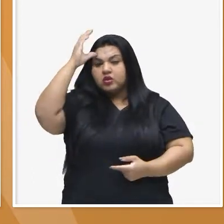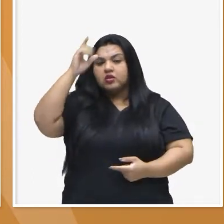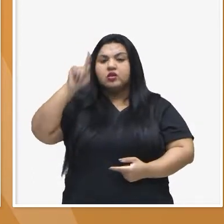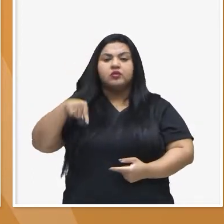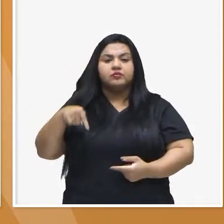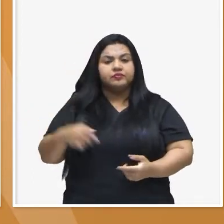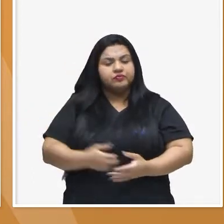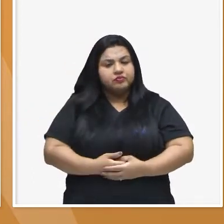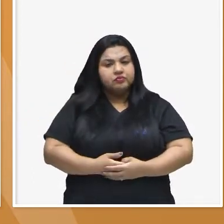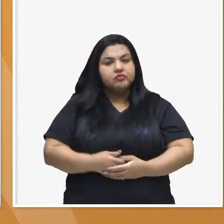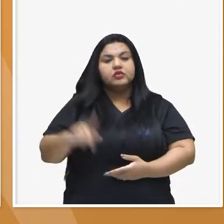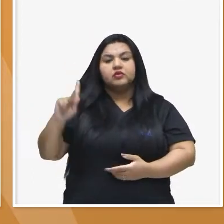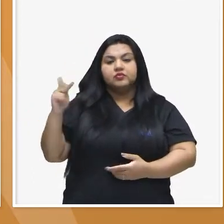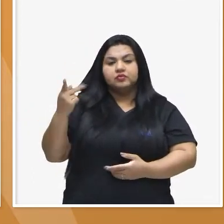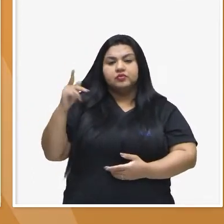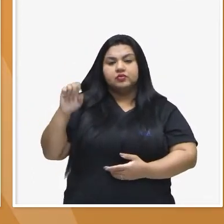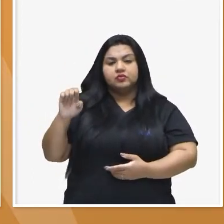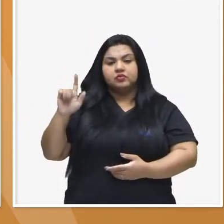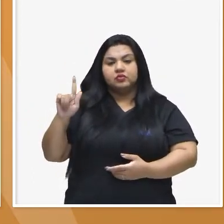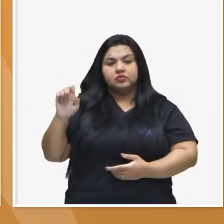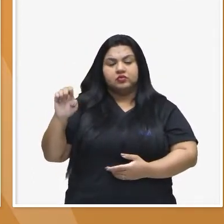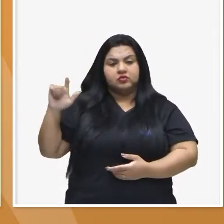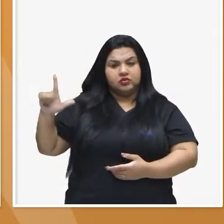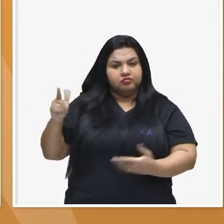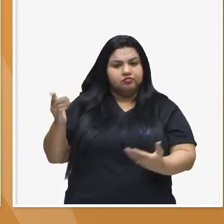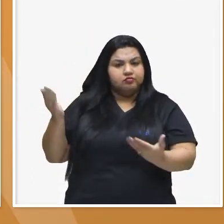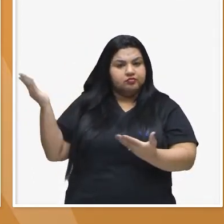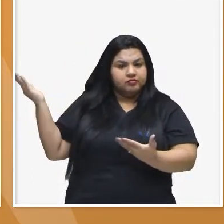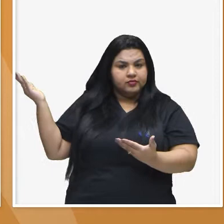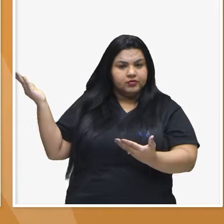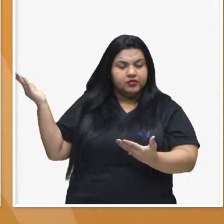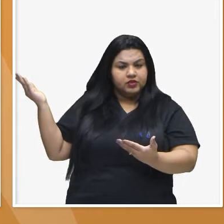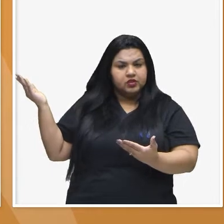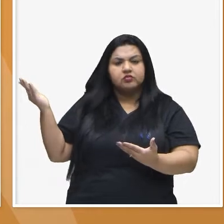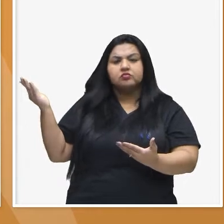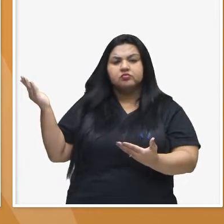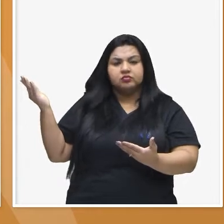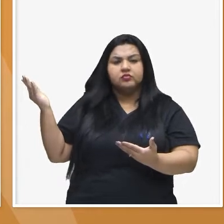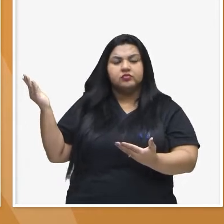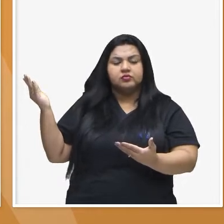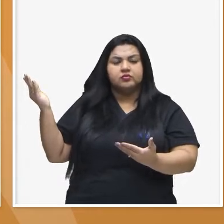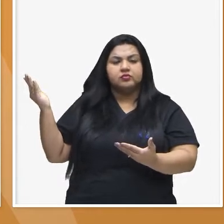Friedrich Hegel, né, Hegel. É esse camarada aí, ó.